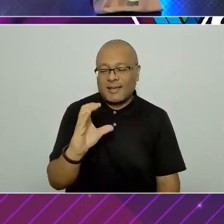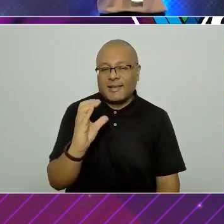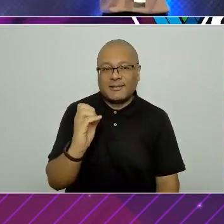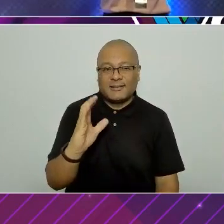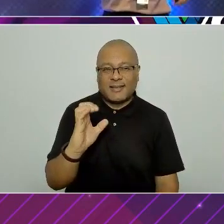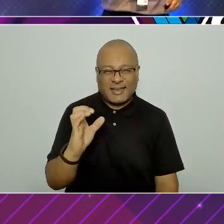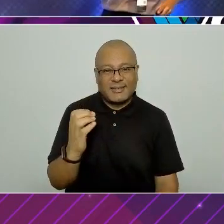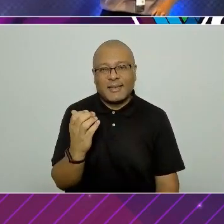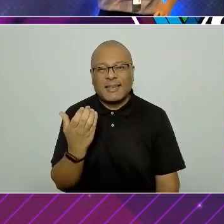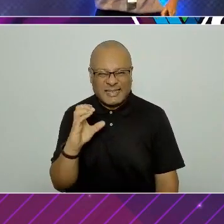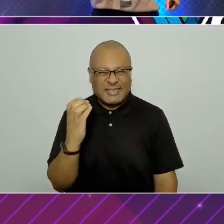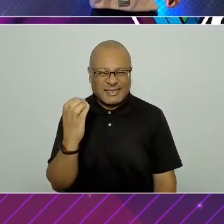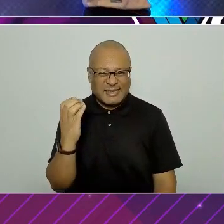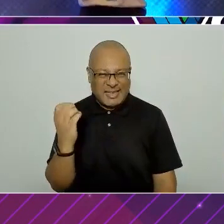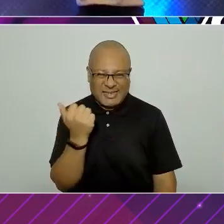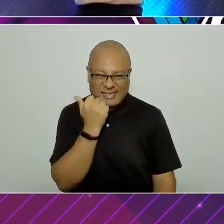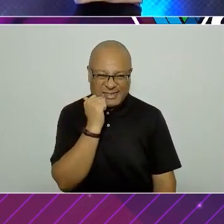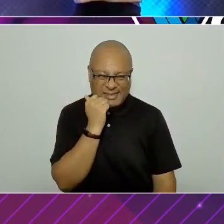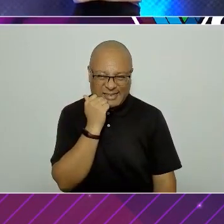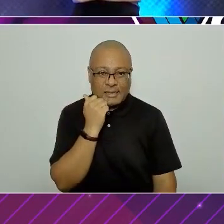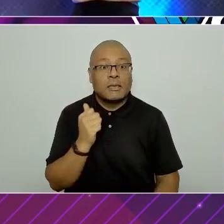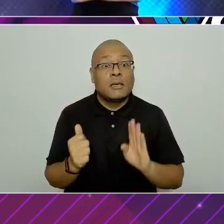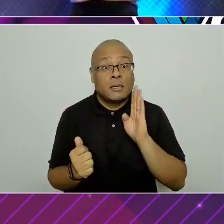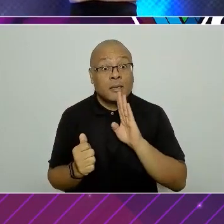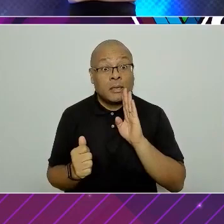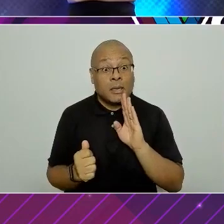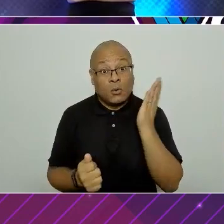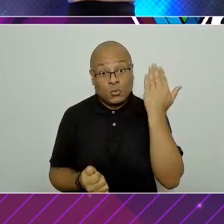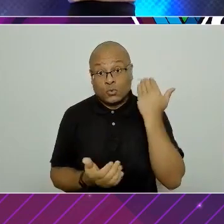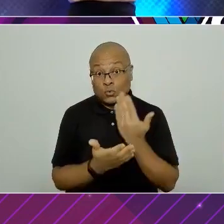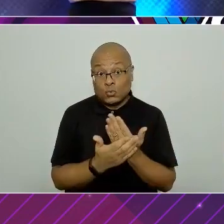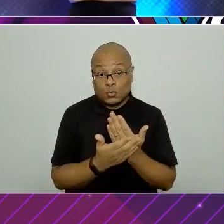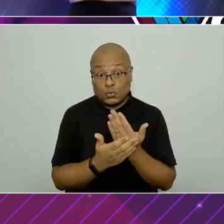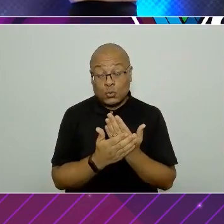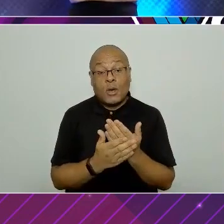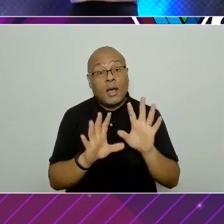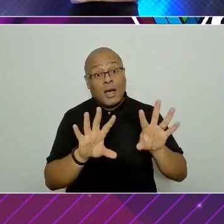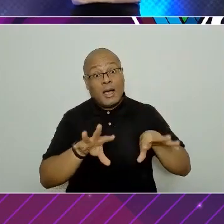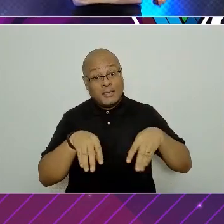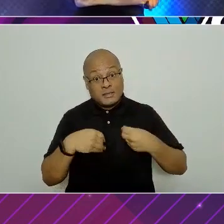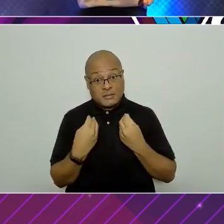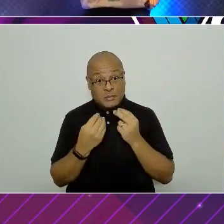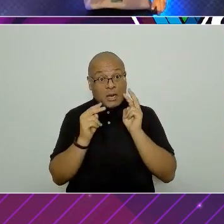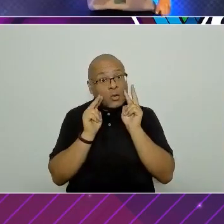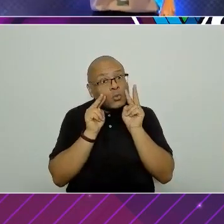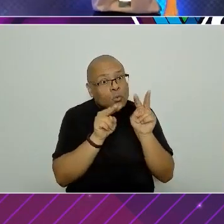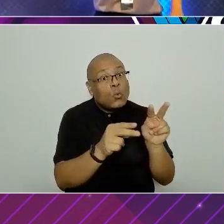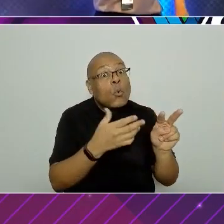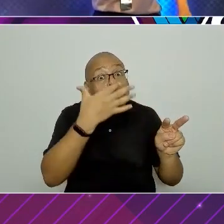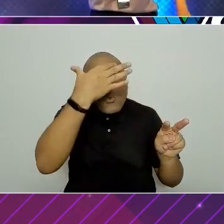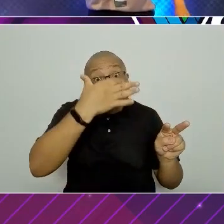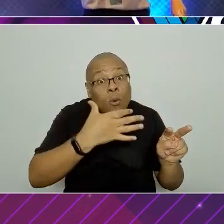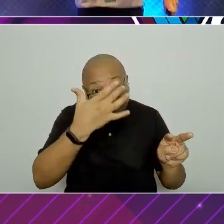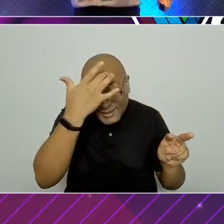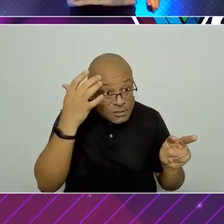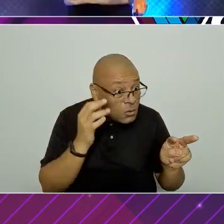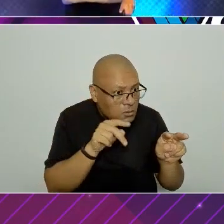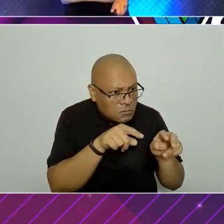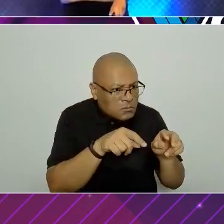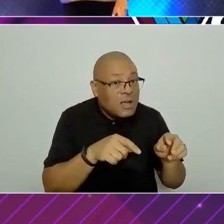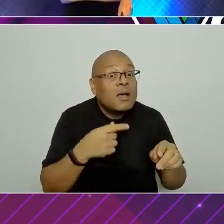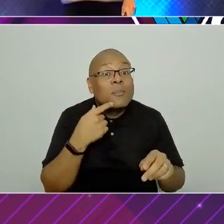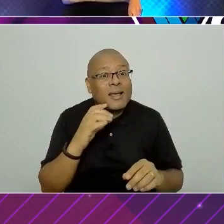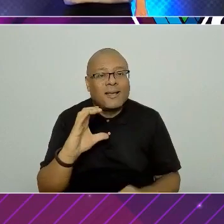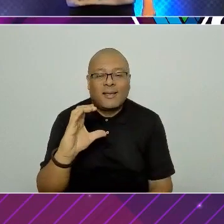achei legal citar, porque é justamente ele utilizando a inspiração do córtex visual humano para verificação de CAPTCHAs,